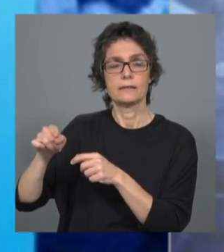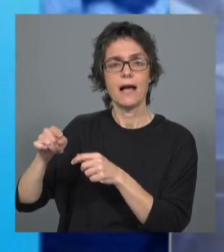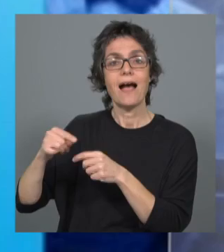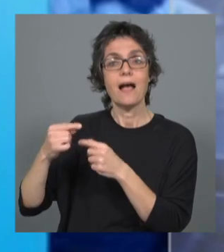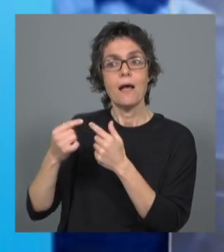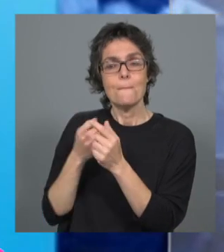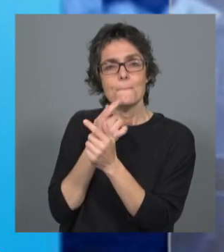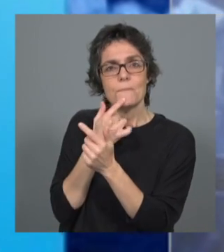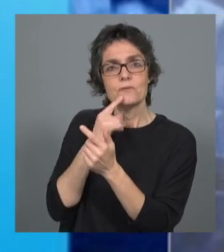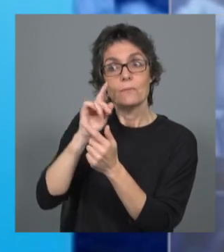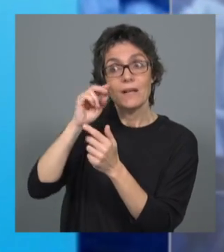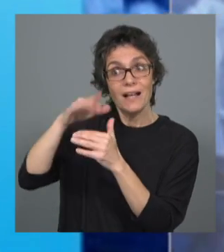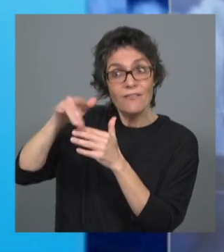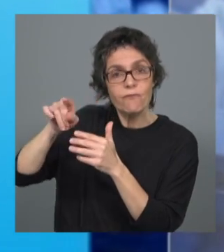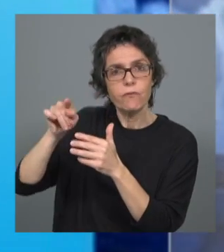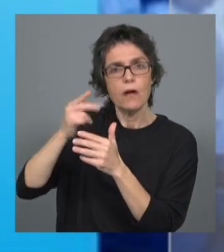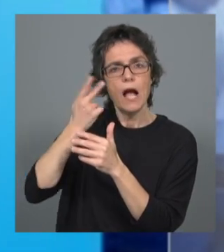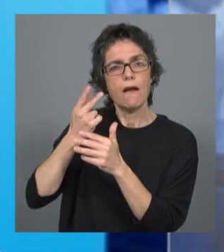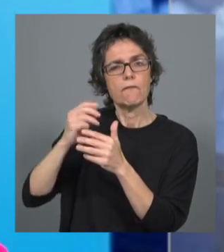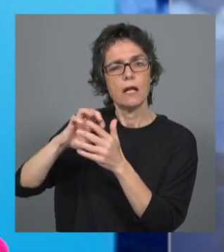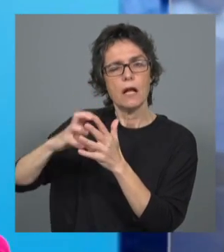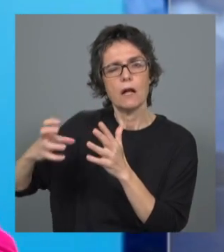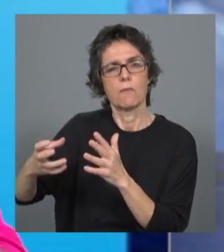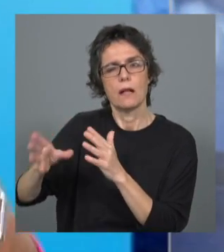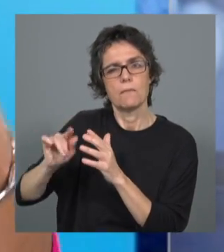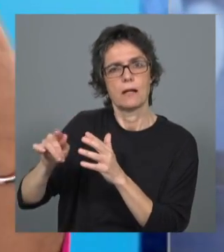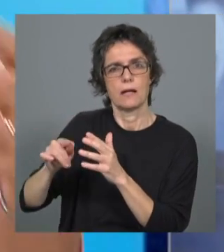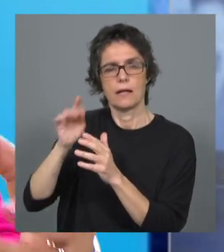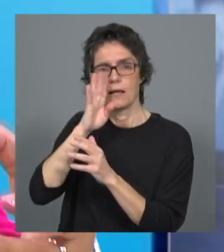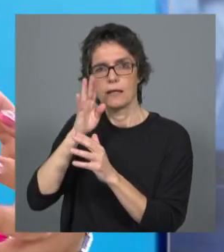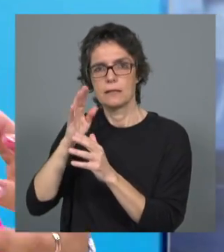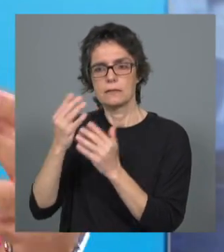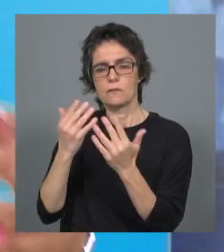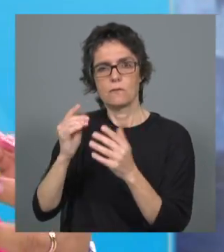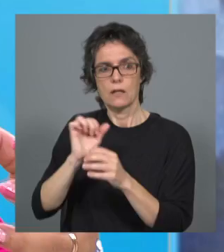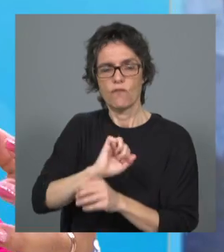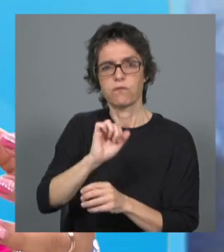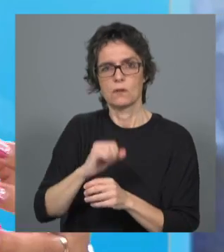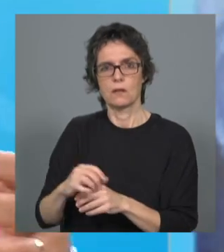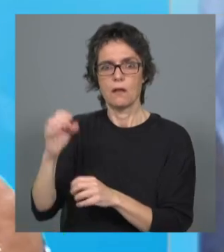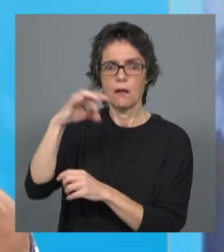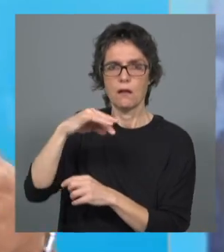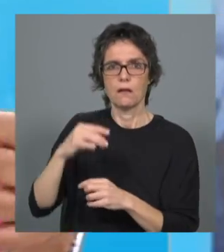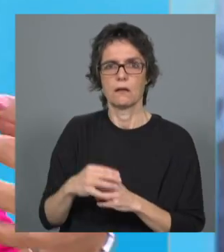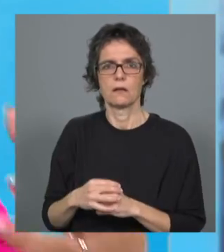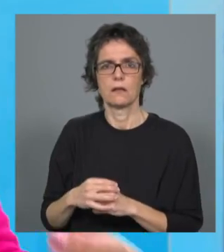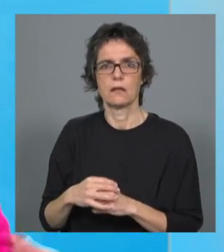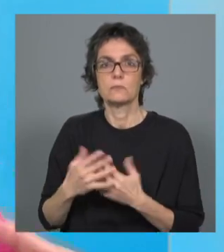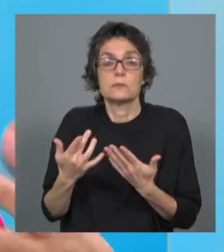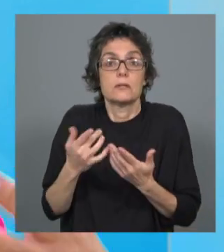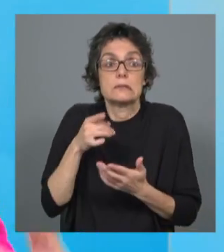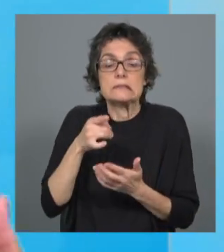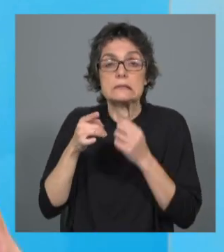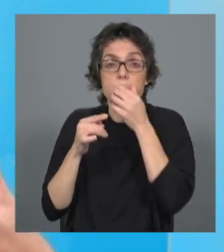que a deles. E então essa marca, esse sair, ir ao encontro da realidade. Claro que temos toda a